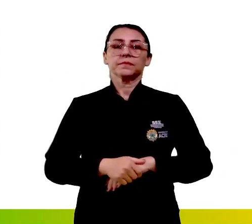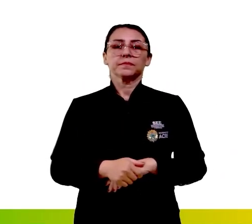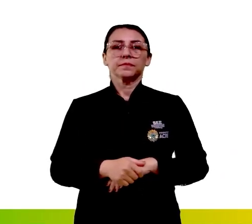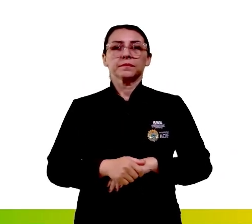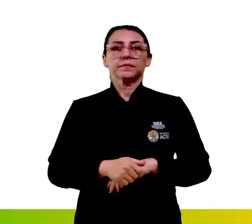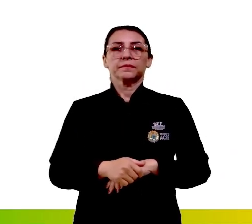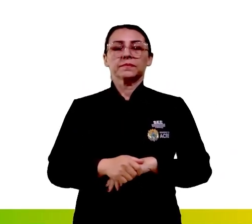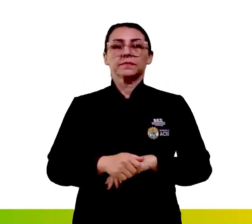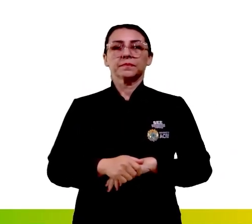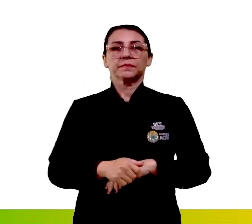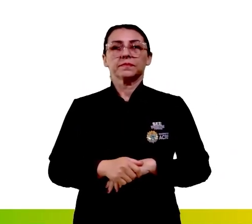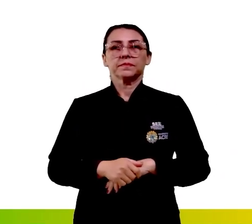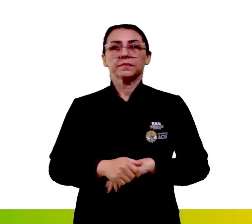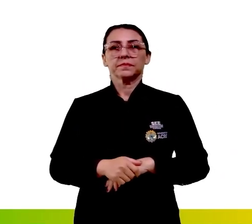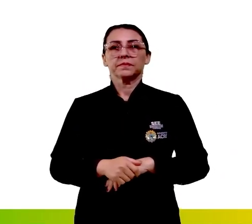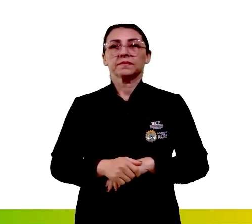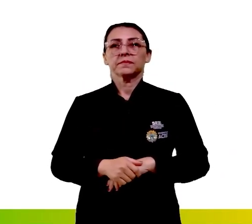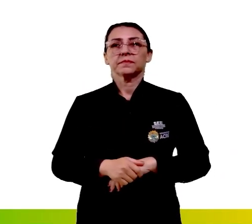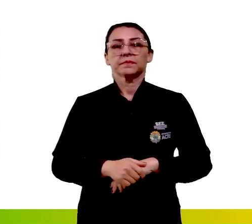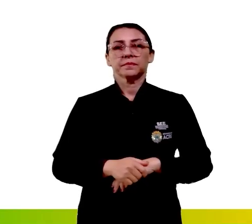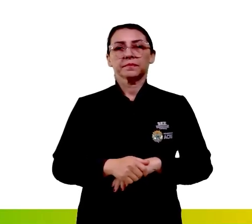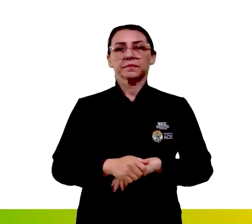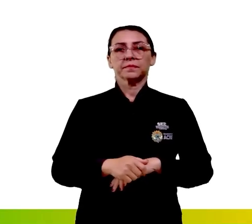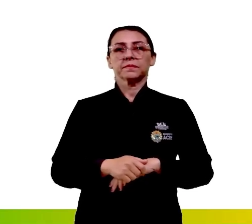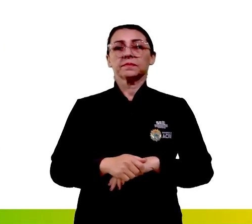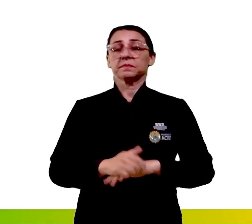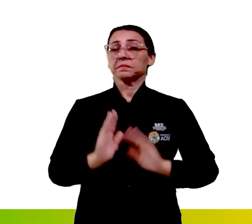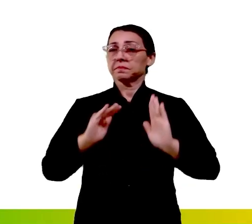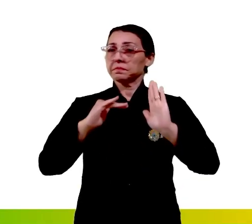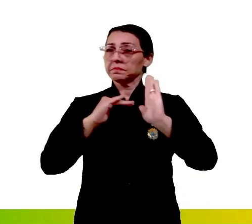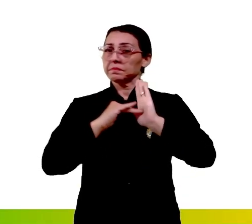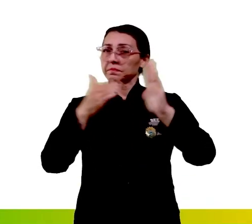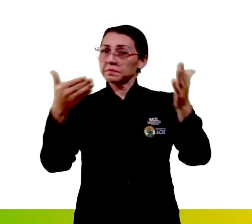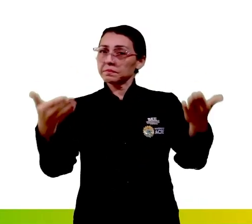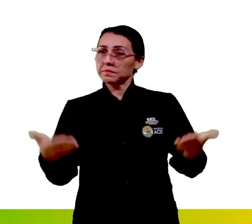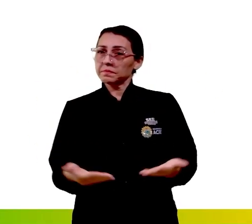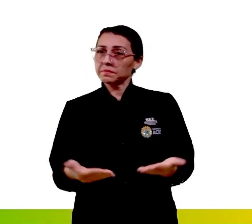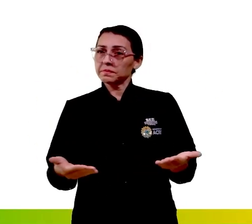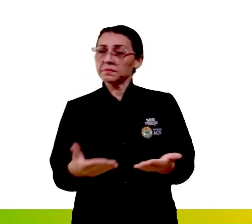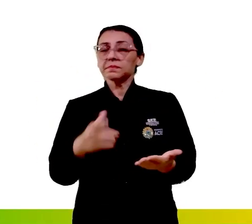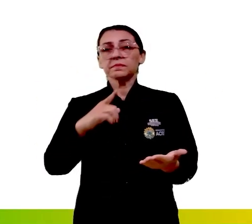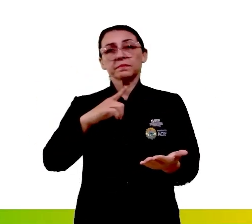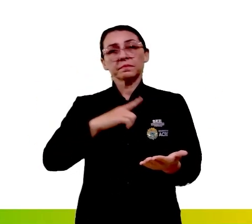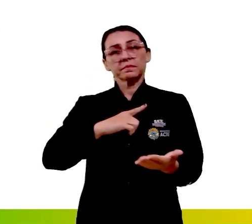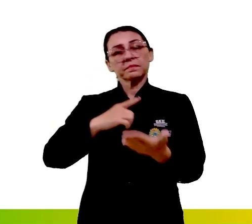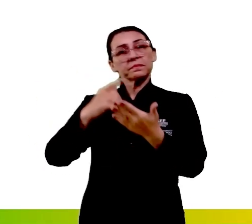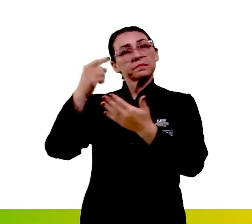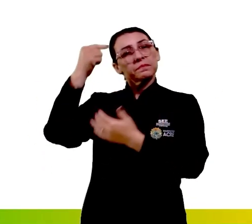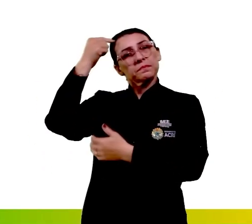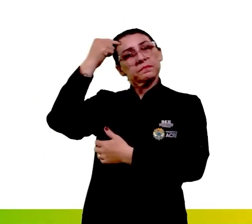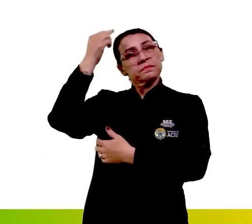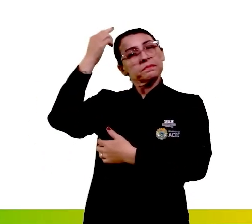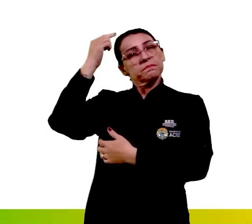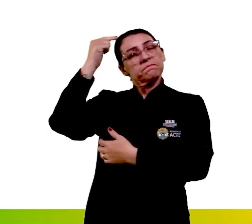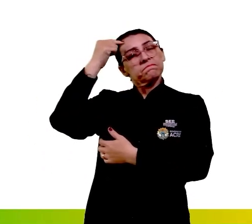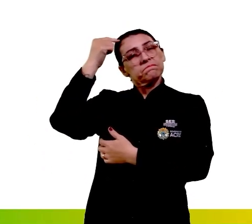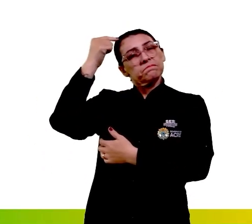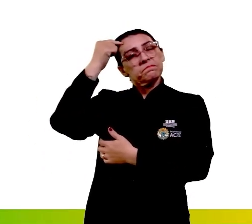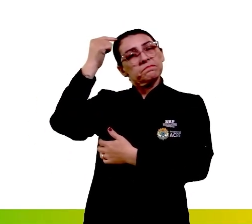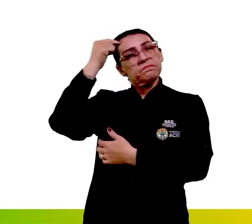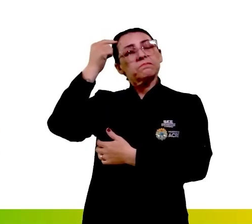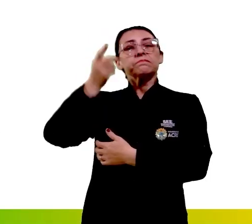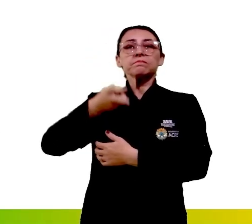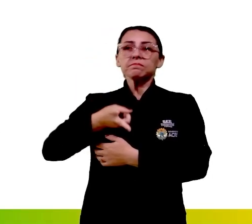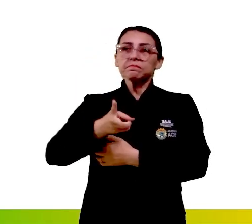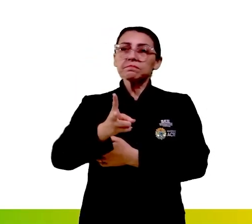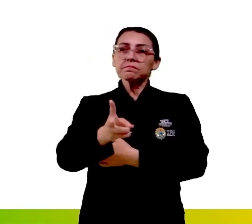modernas. Então, muito bem. Até aqui, nós temos essa reflexão que vai